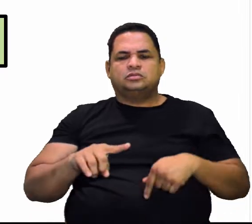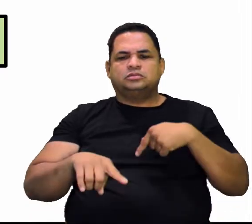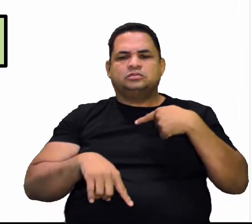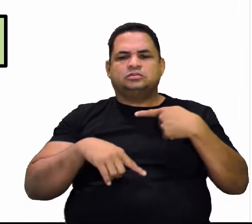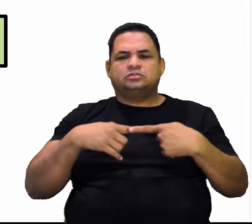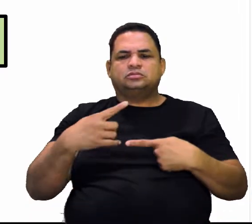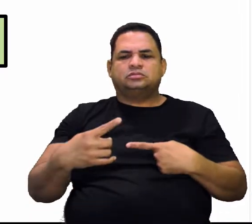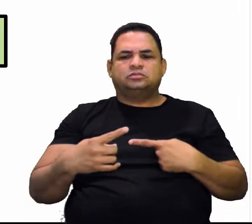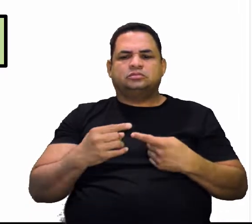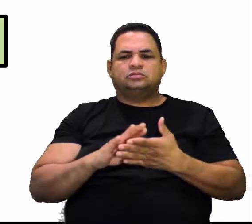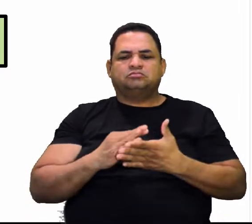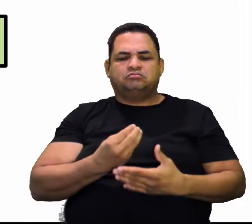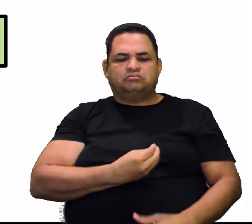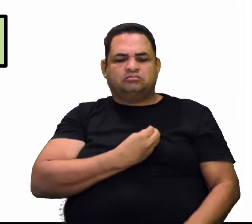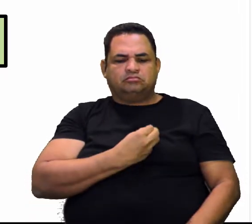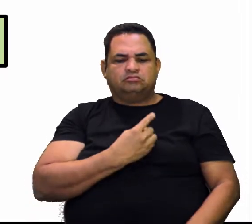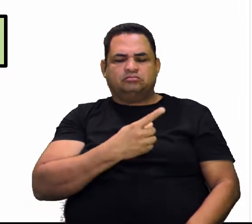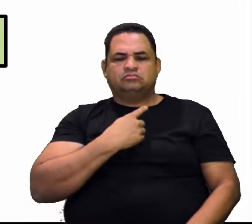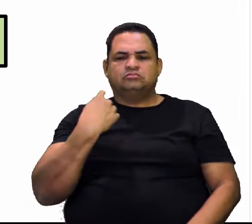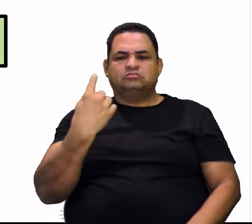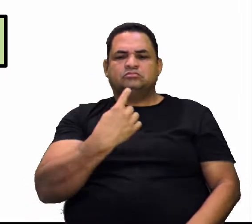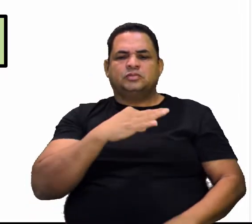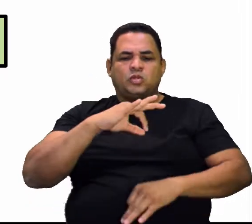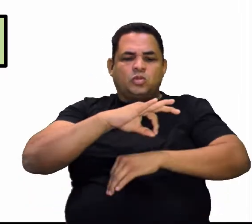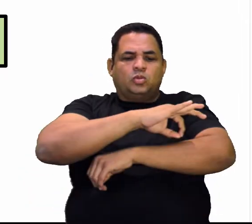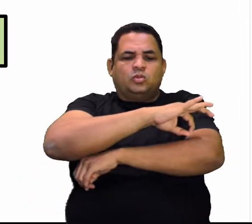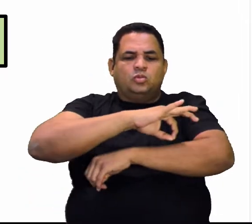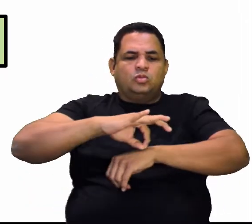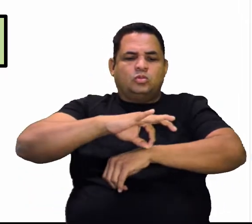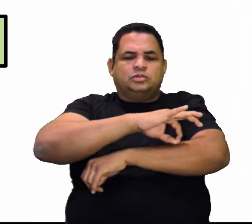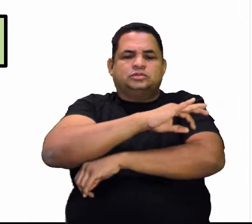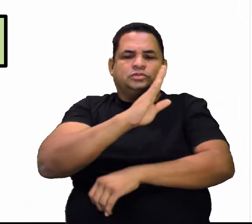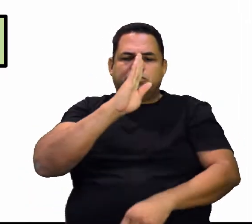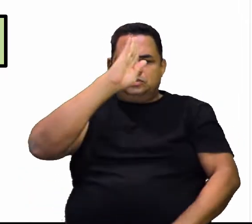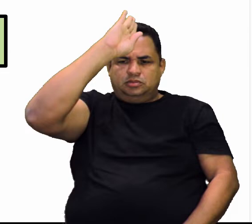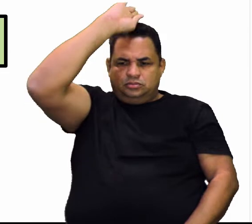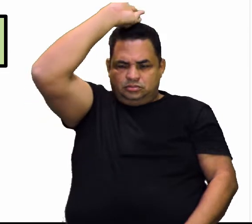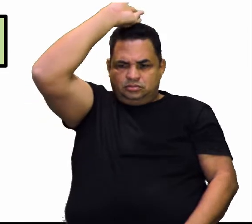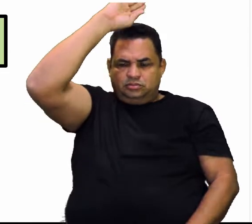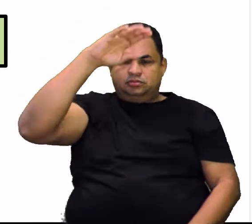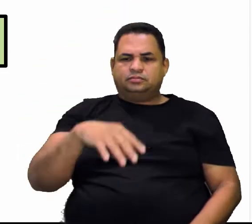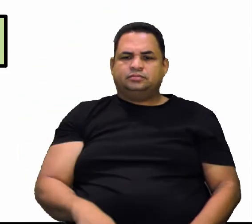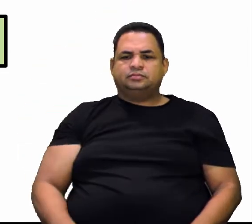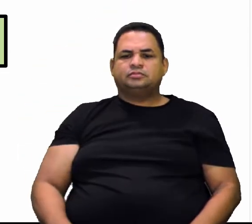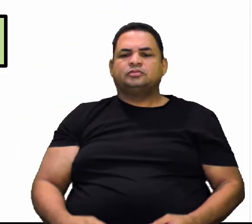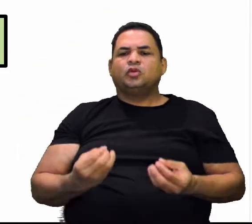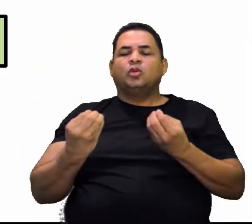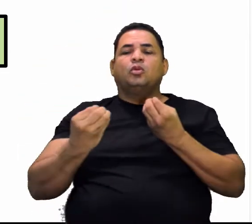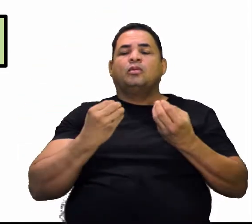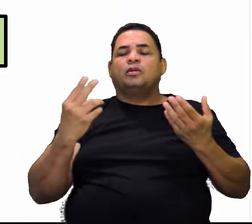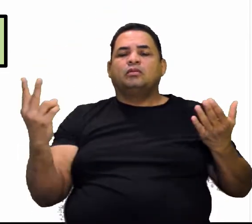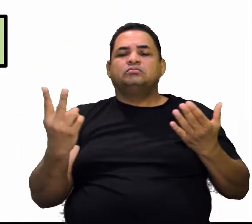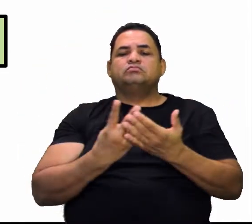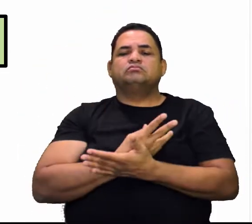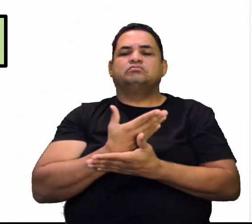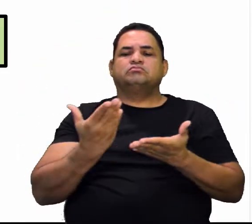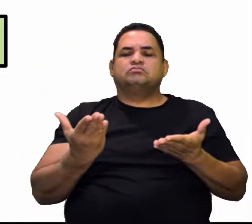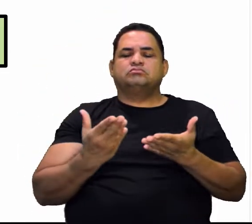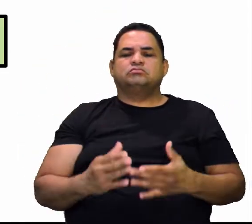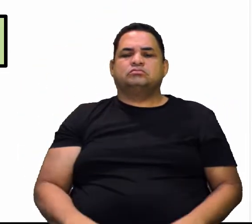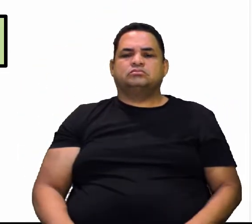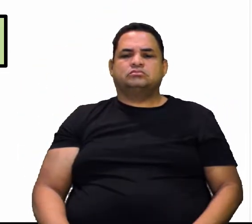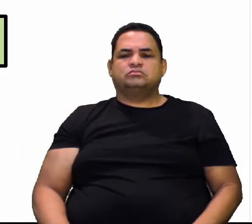Depois, muito presente, nós temos a arquitetura romana. Como é que dá a arquitetura